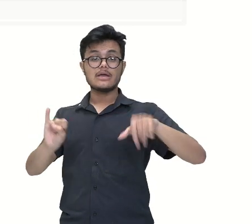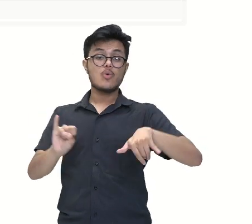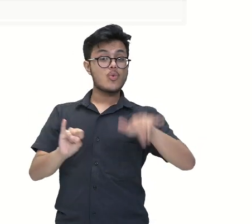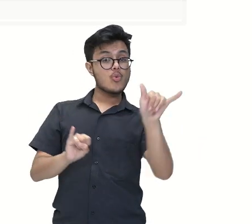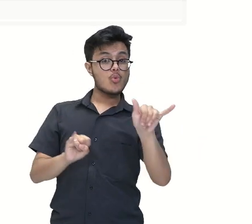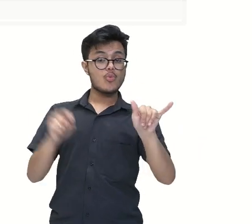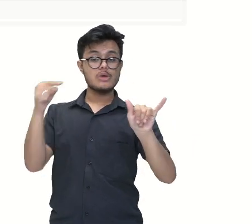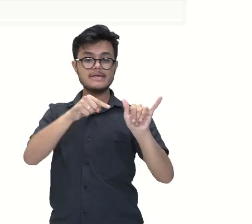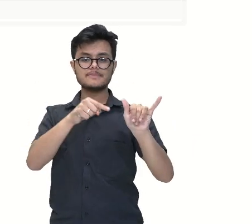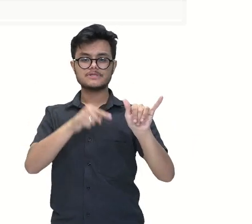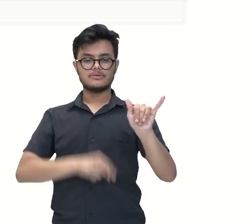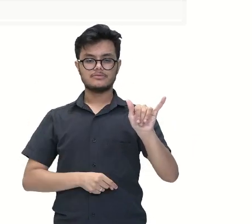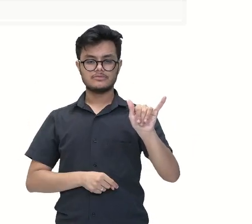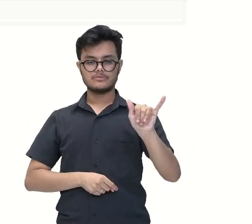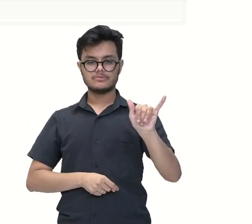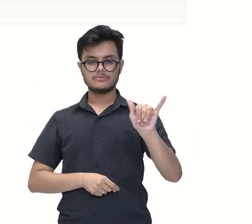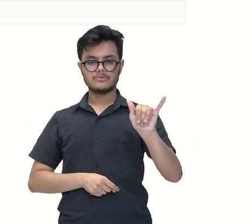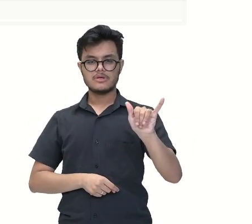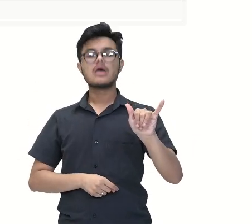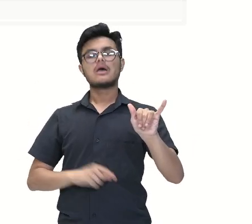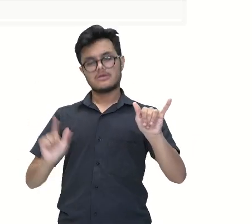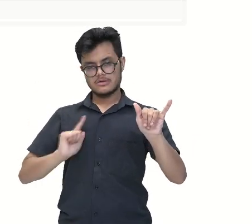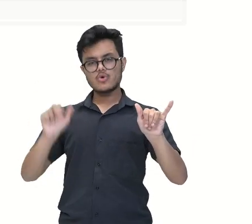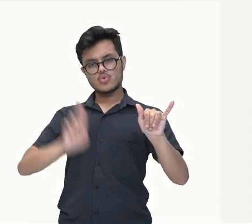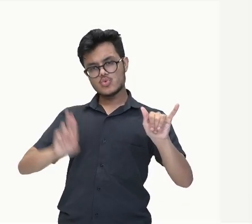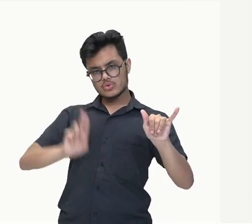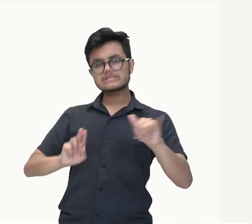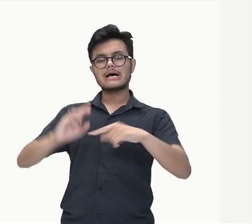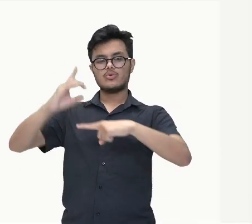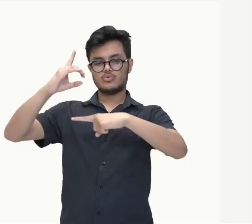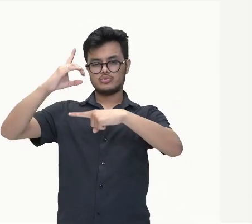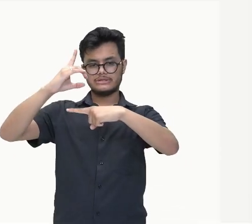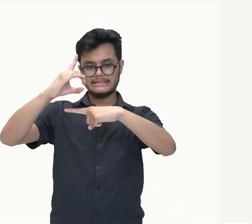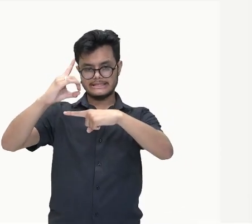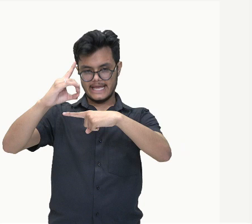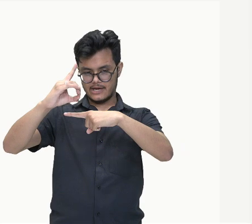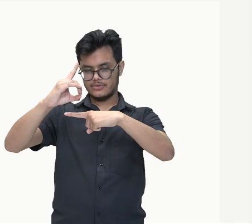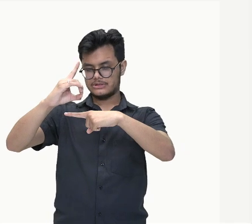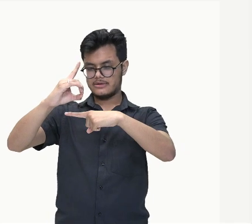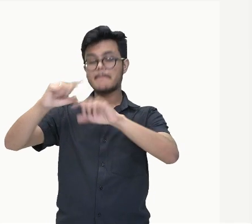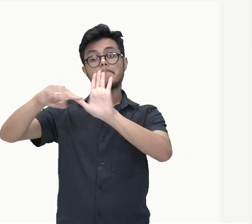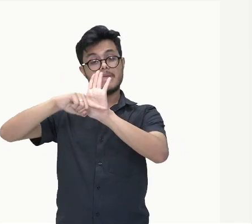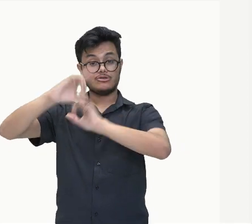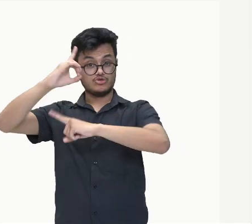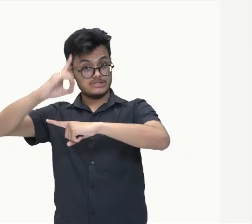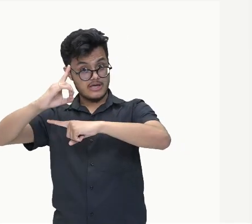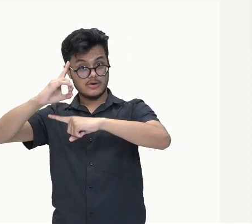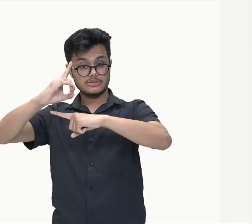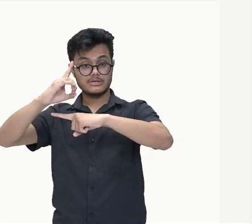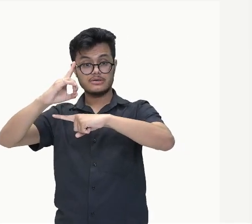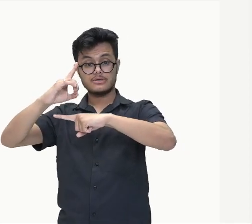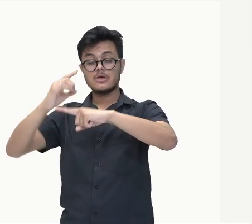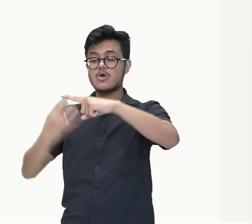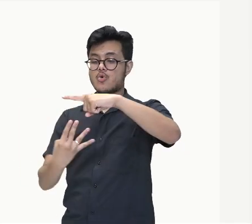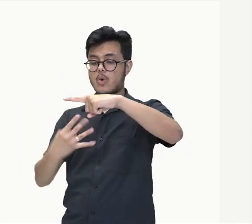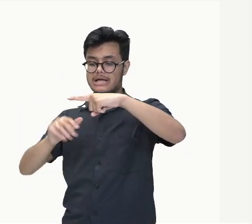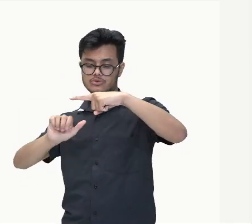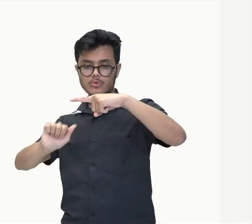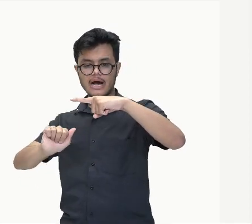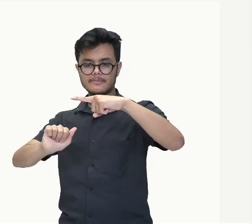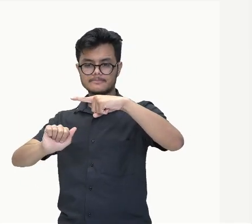o valor de y, da coordenada y, eu vou usar essa outra